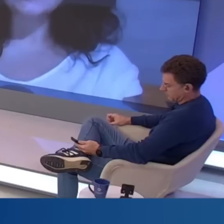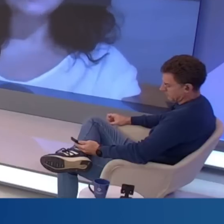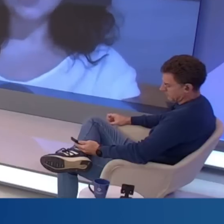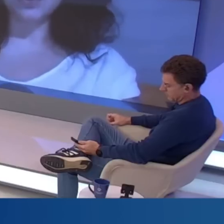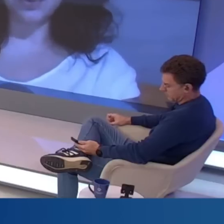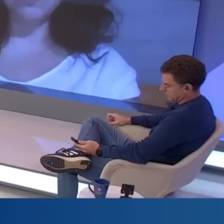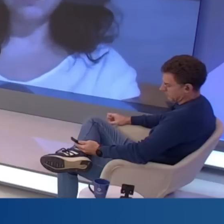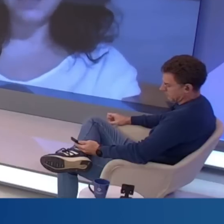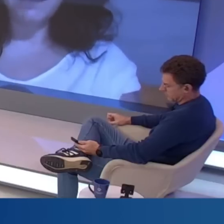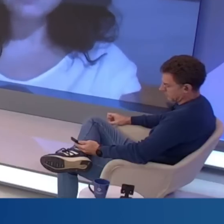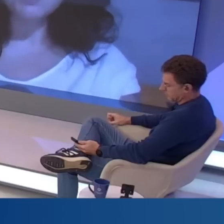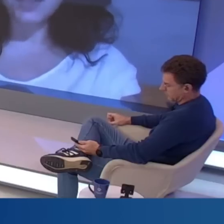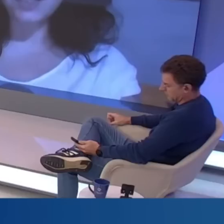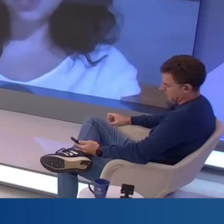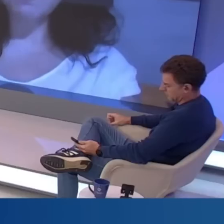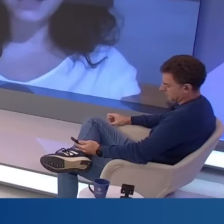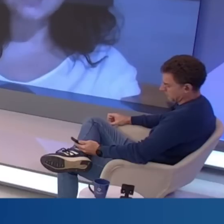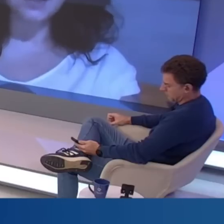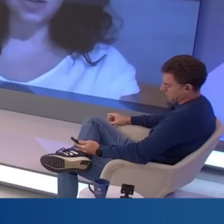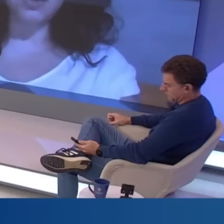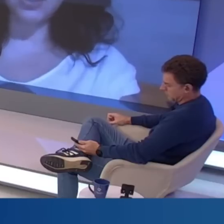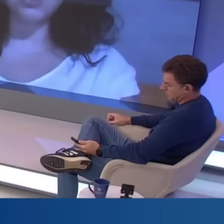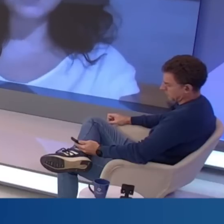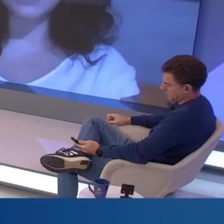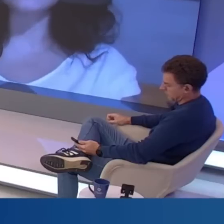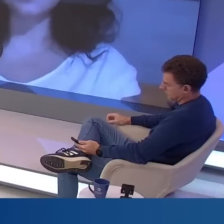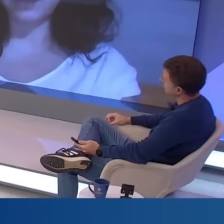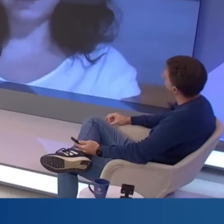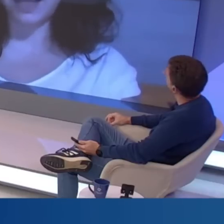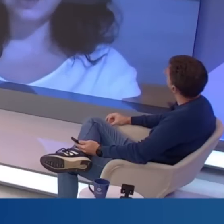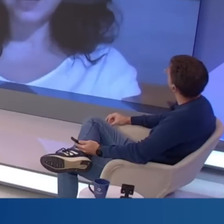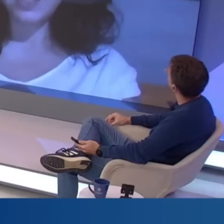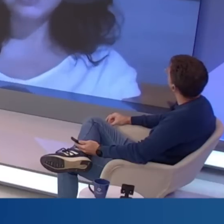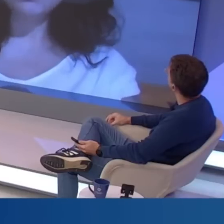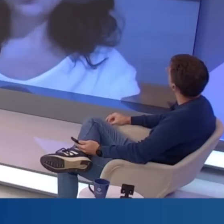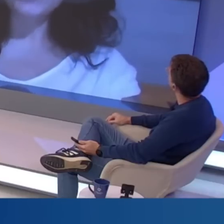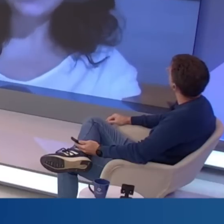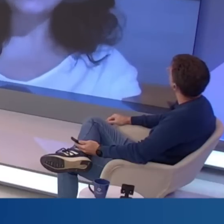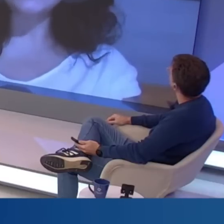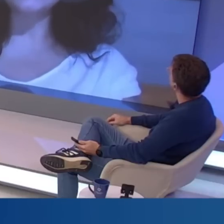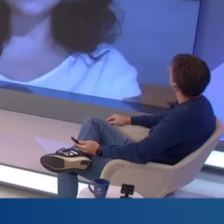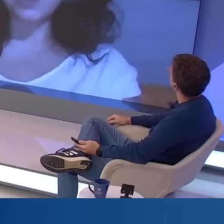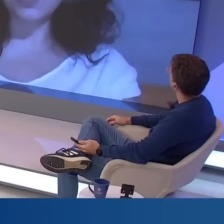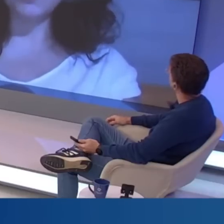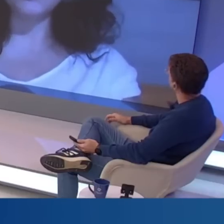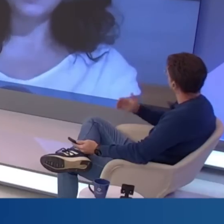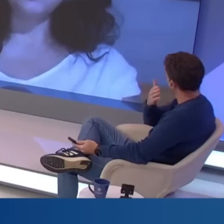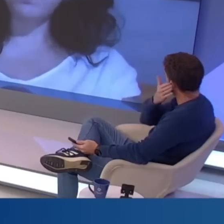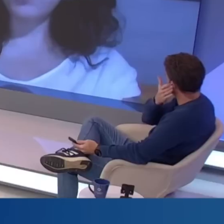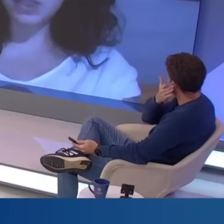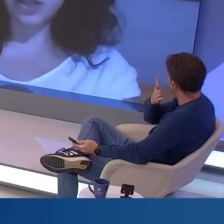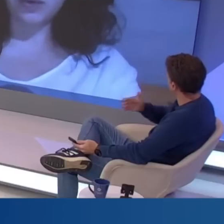nada neutro, ainda mais numa sociedade capitalista, que é dividida em duas classes fundamentais. Então, toda decisão